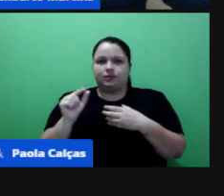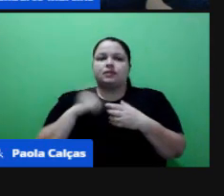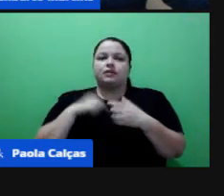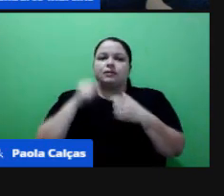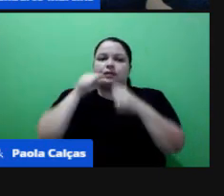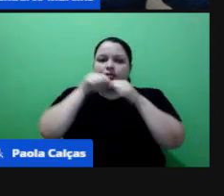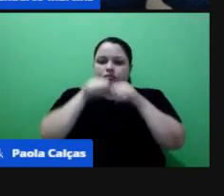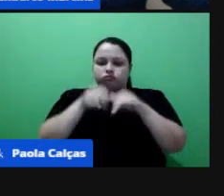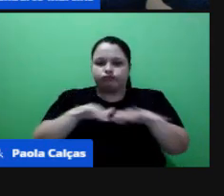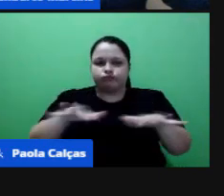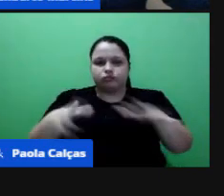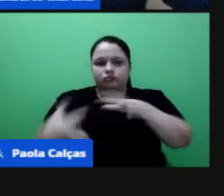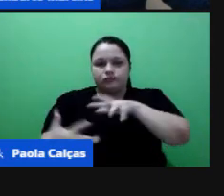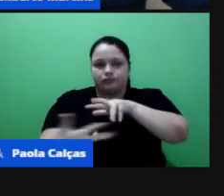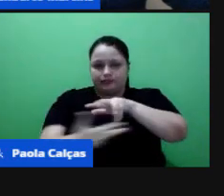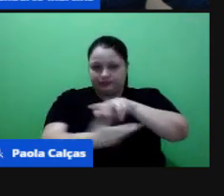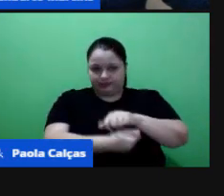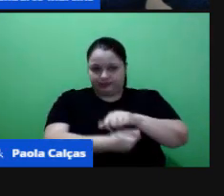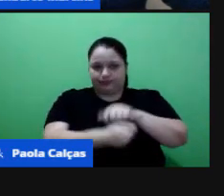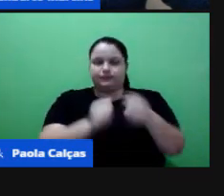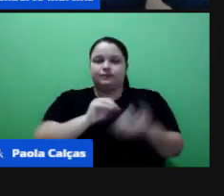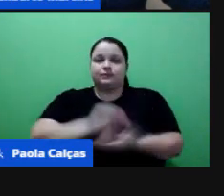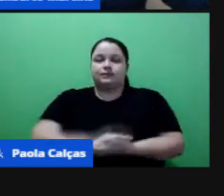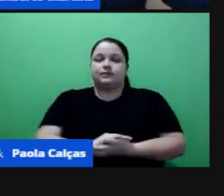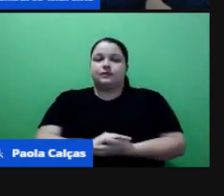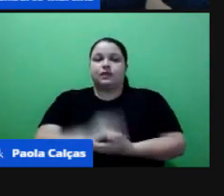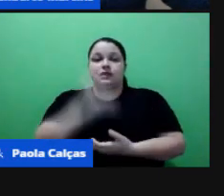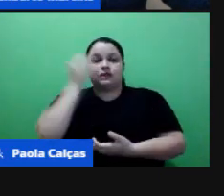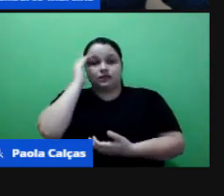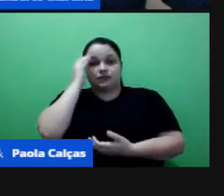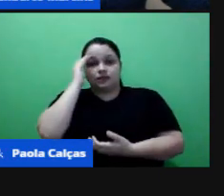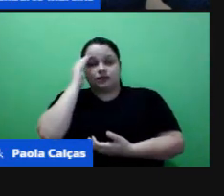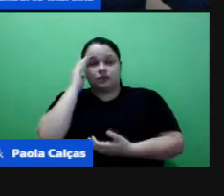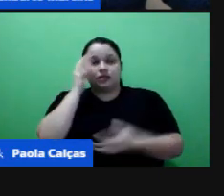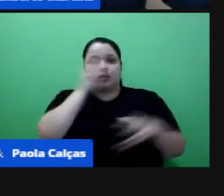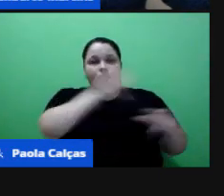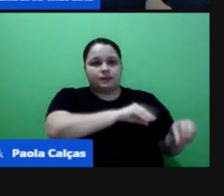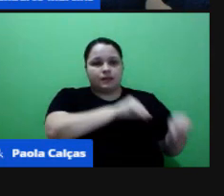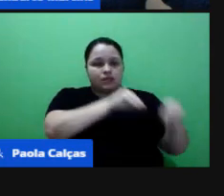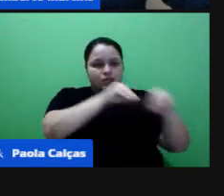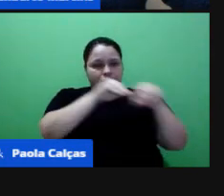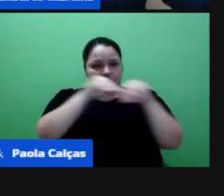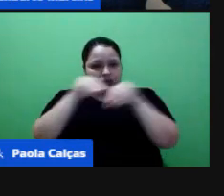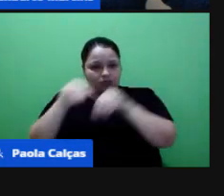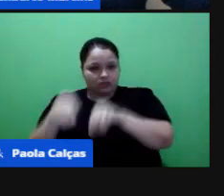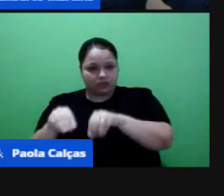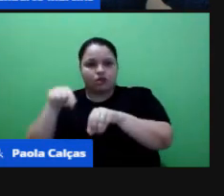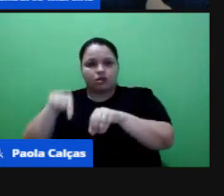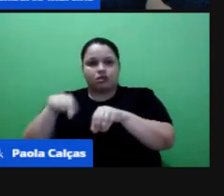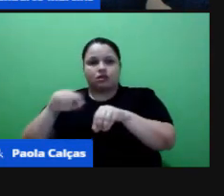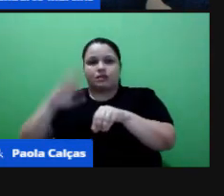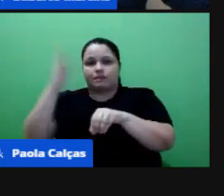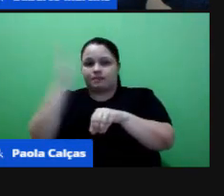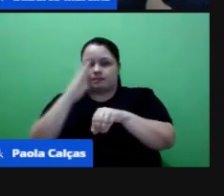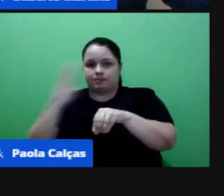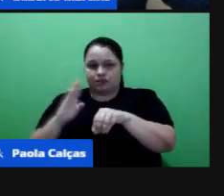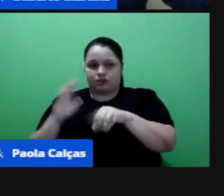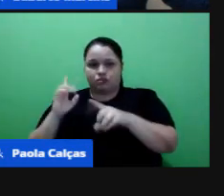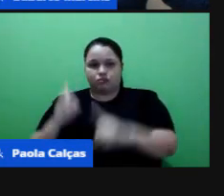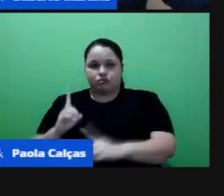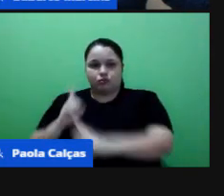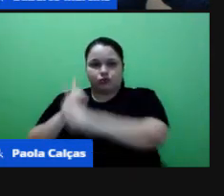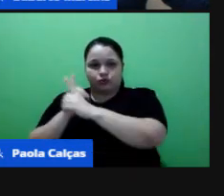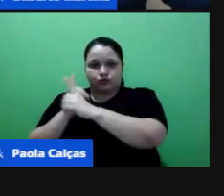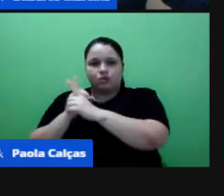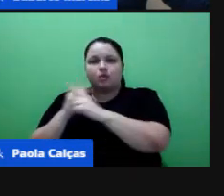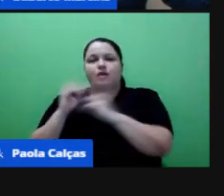mundo. Compreender os processos migratórios para a formação no Brasil, os grupos indígenas, a